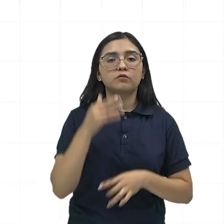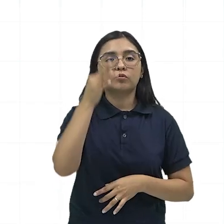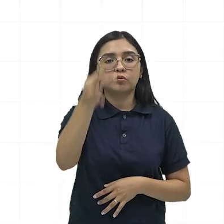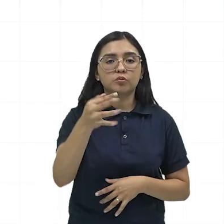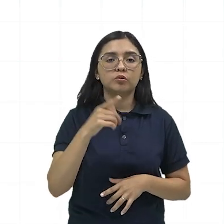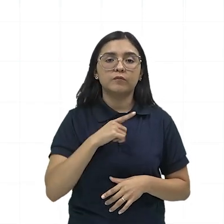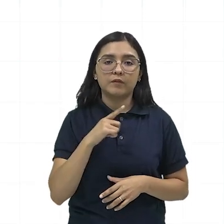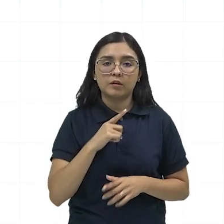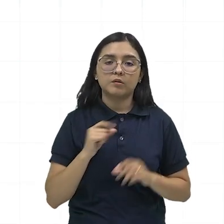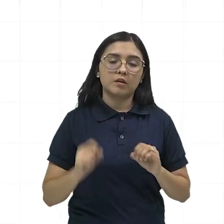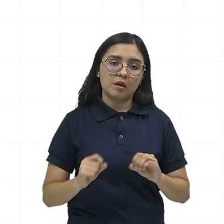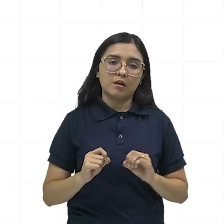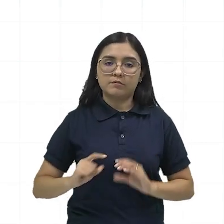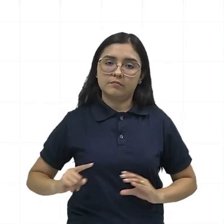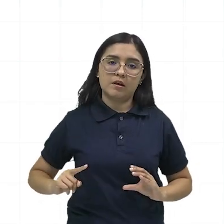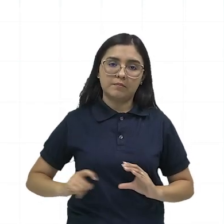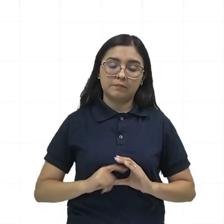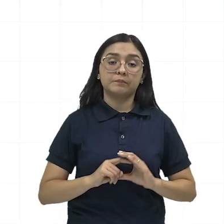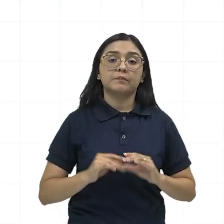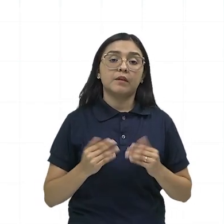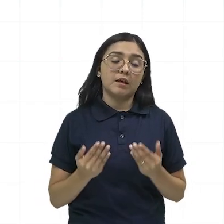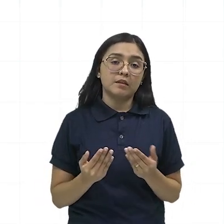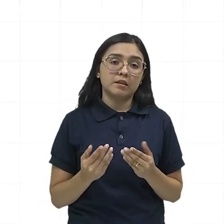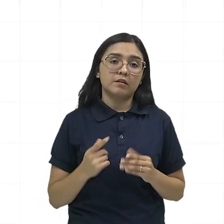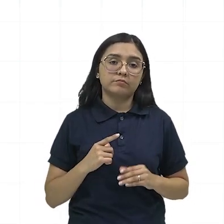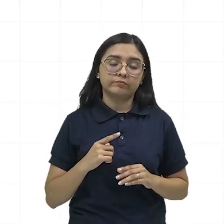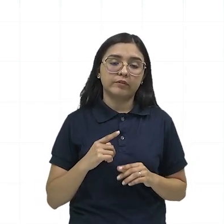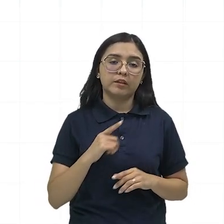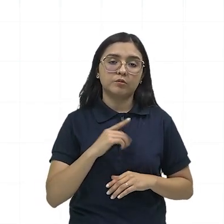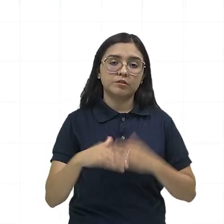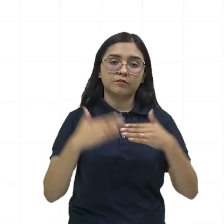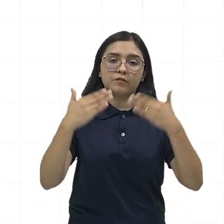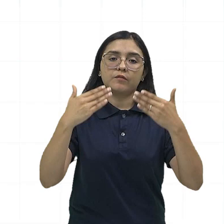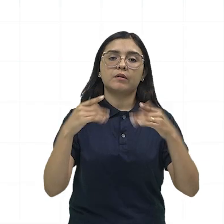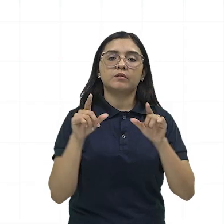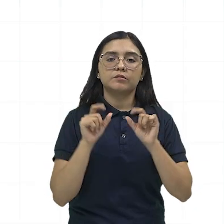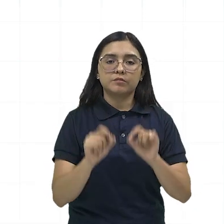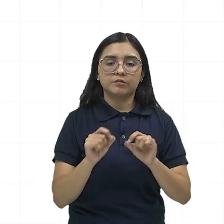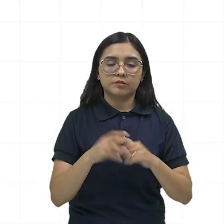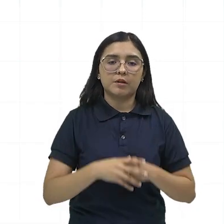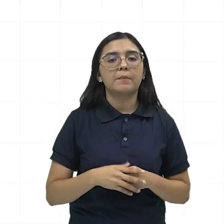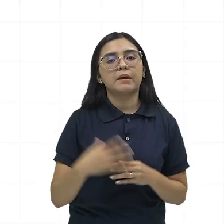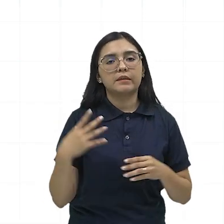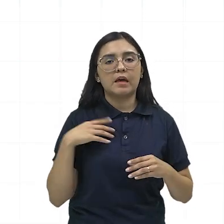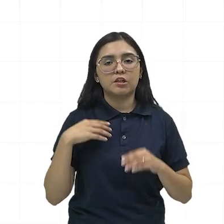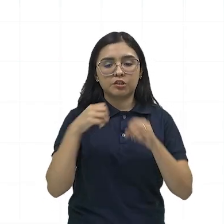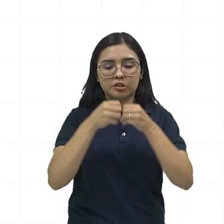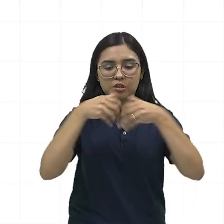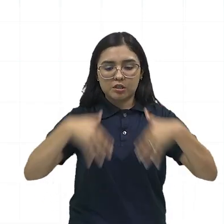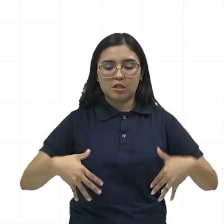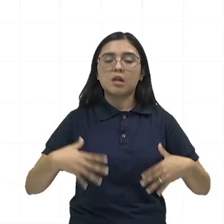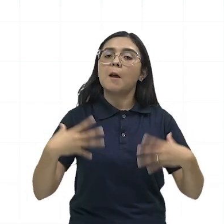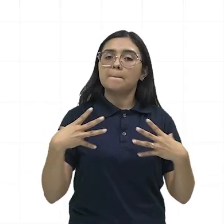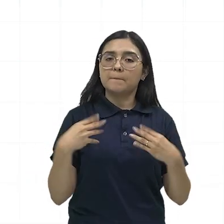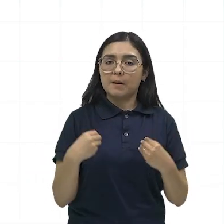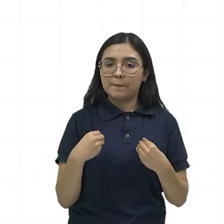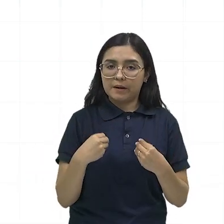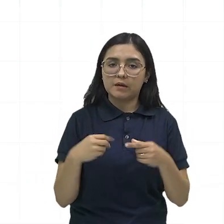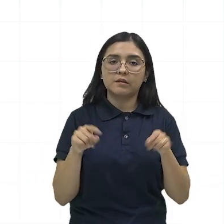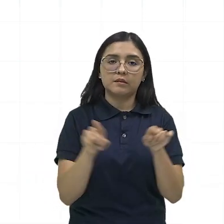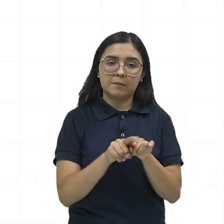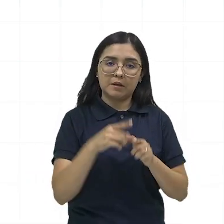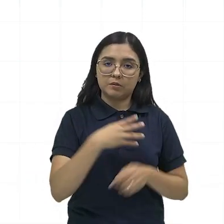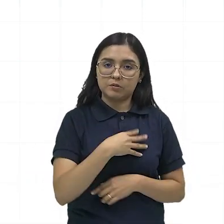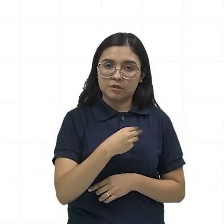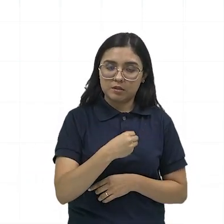né, carregar um bebezinho ali, e também vai ter o desenvolvimento das glândulas mamárias, ou seja, os seios dessa menina